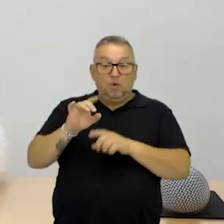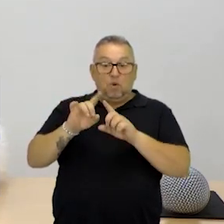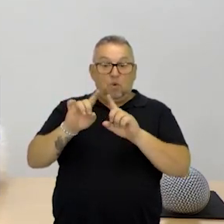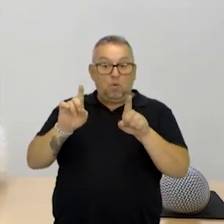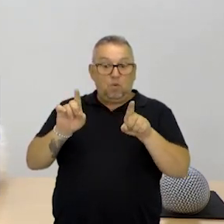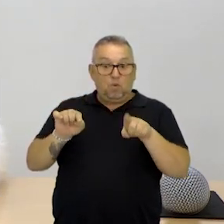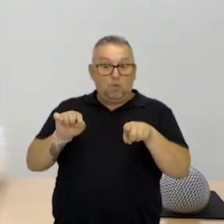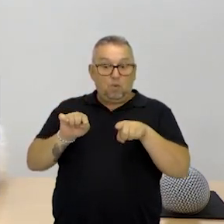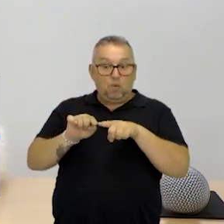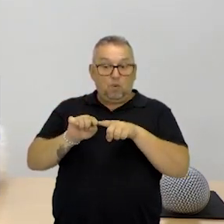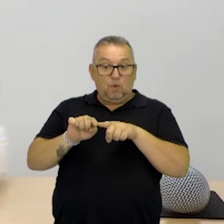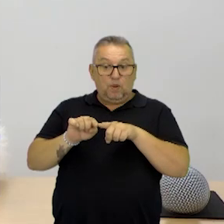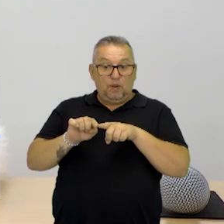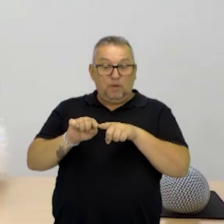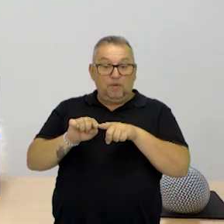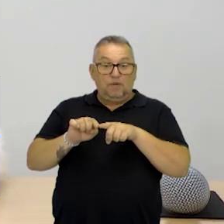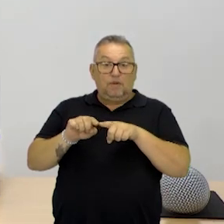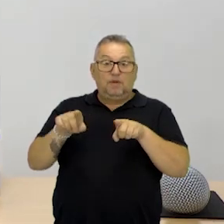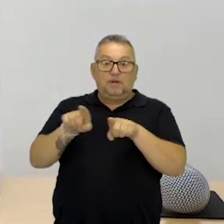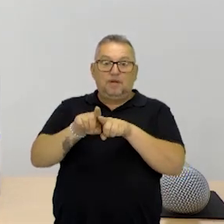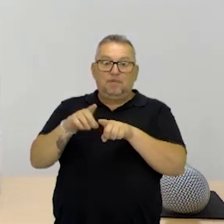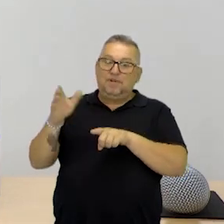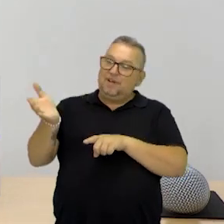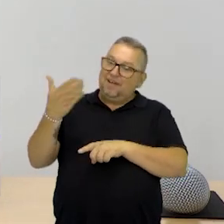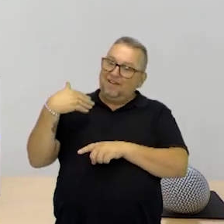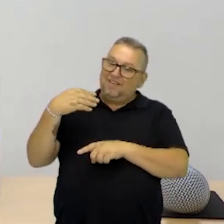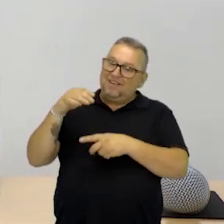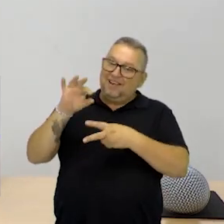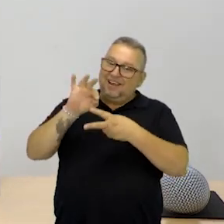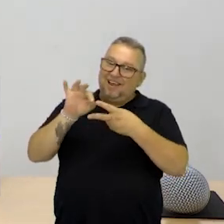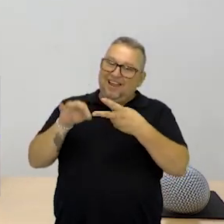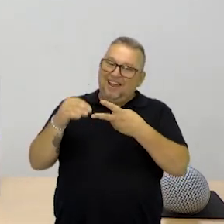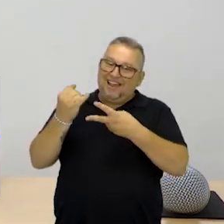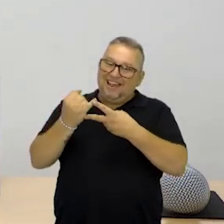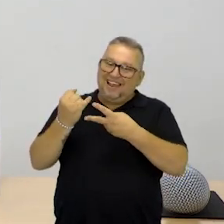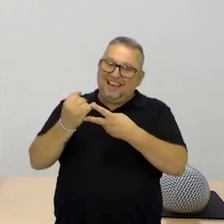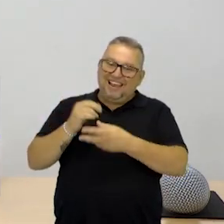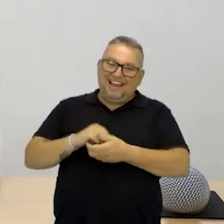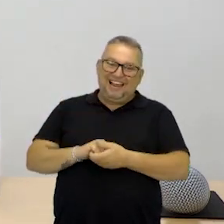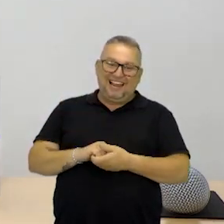quadrados. E ainda teve gente que colocou, vem cá, polígono, 4%.